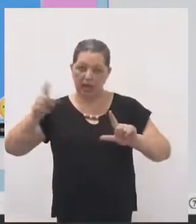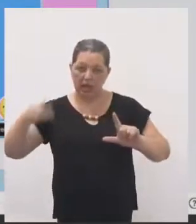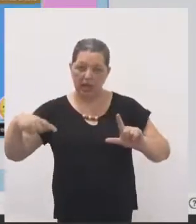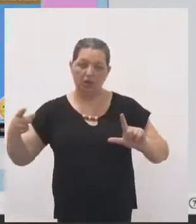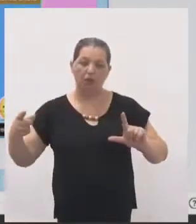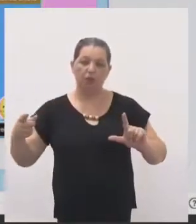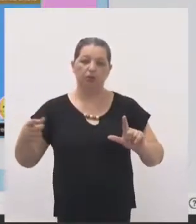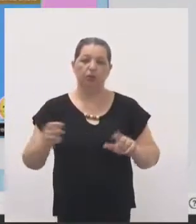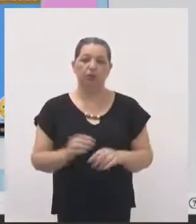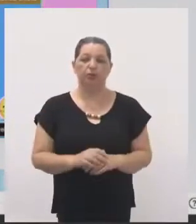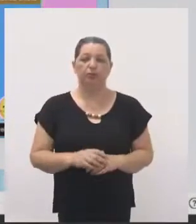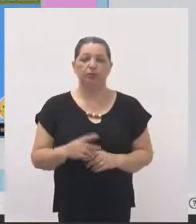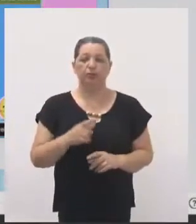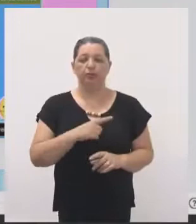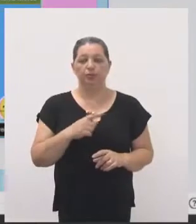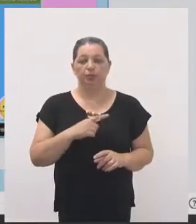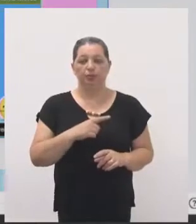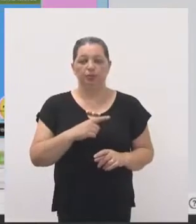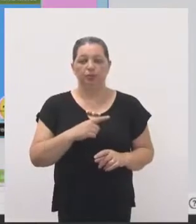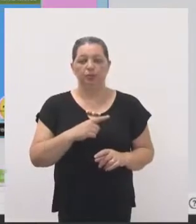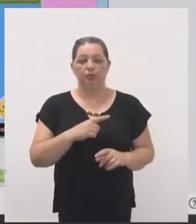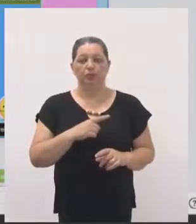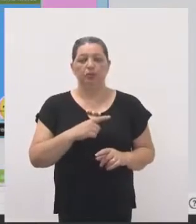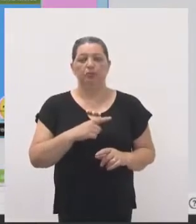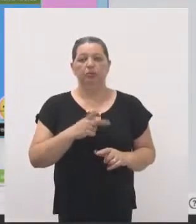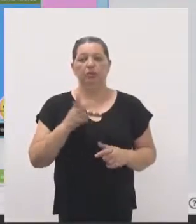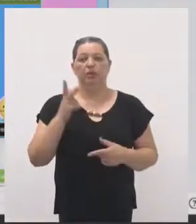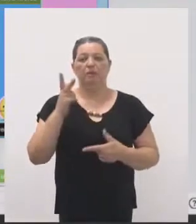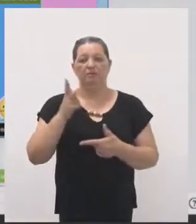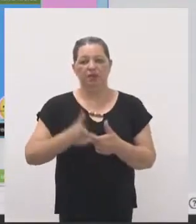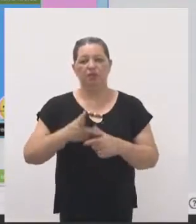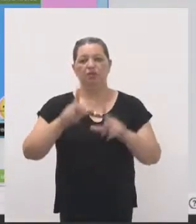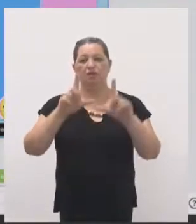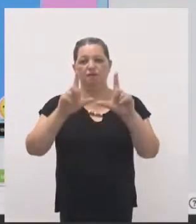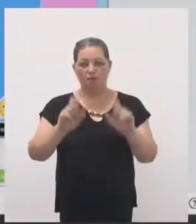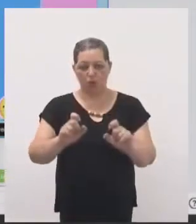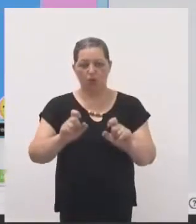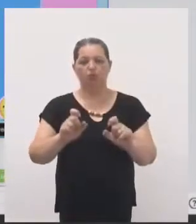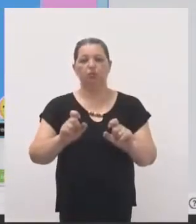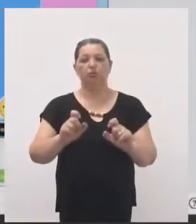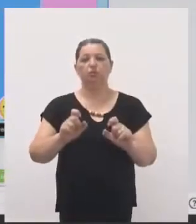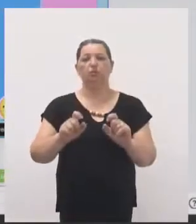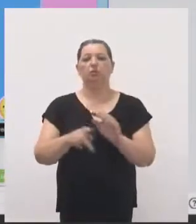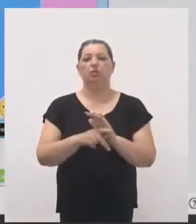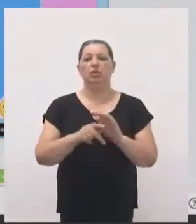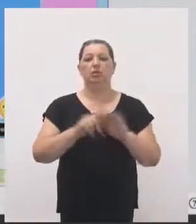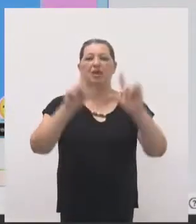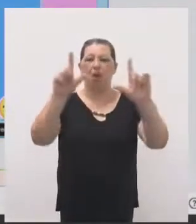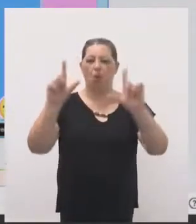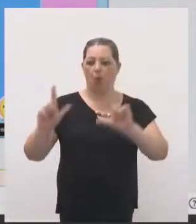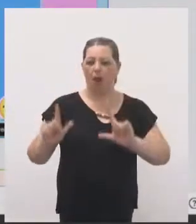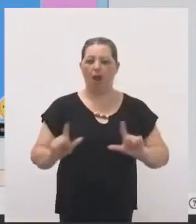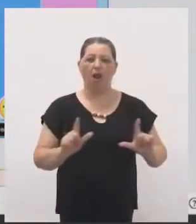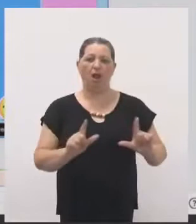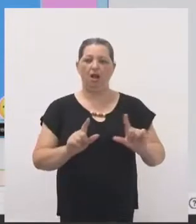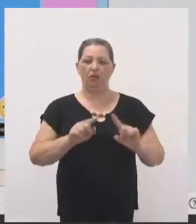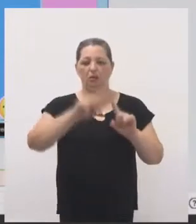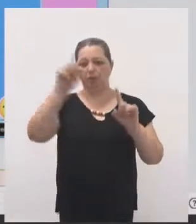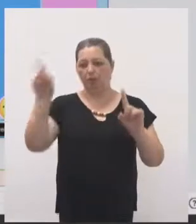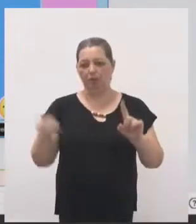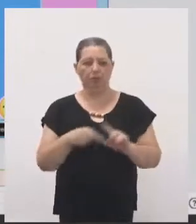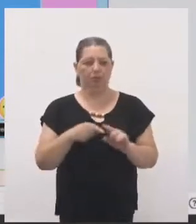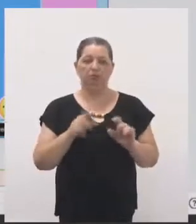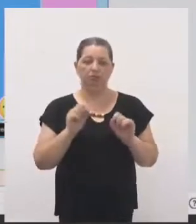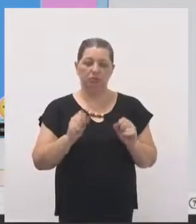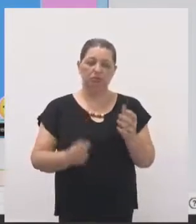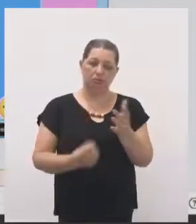eu tenho vídeos, fotos, quadros. Eu tenho diversos elementos para poder criar o